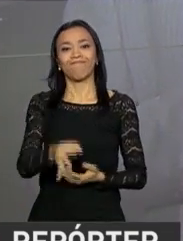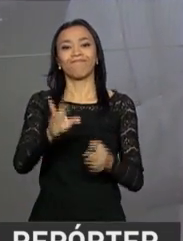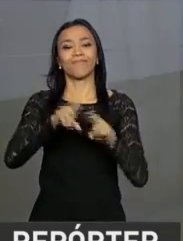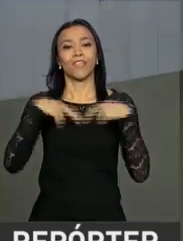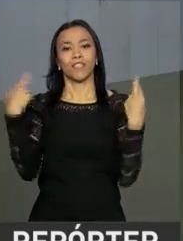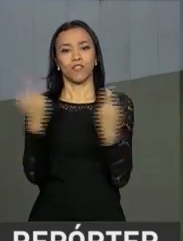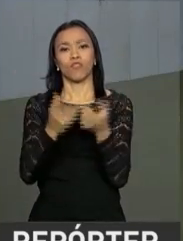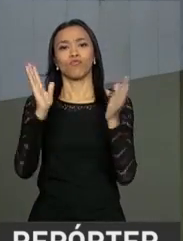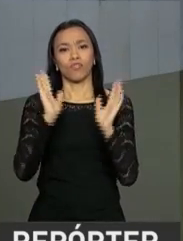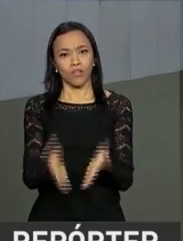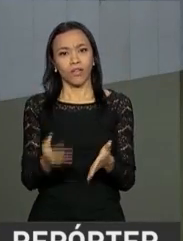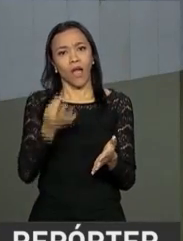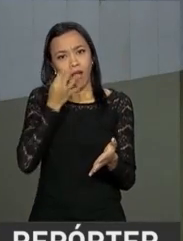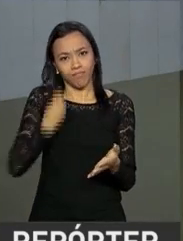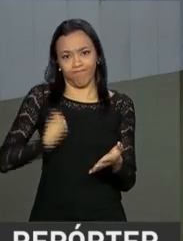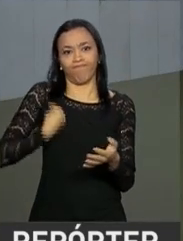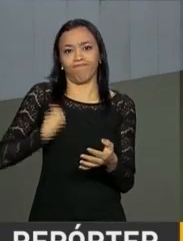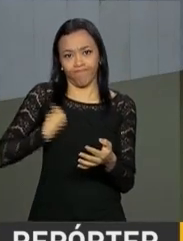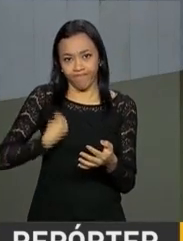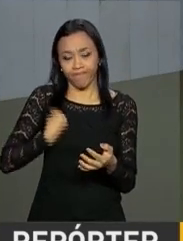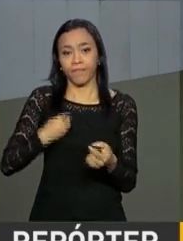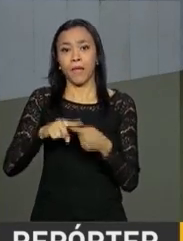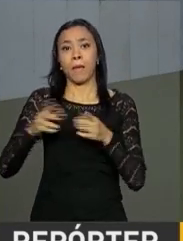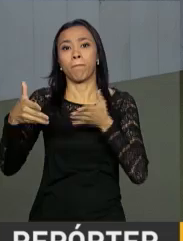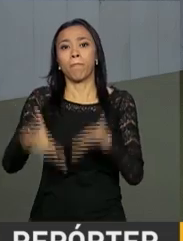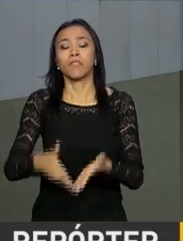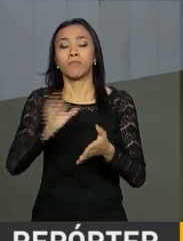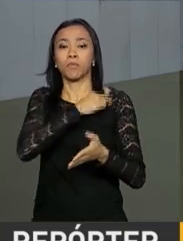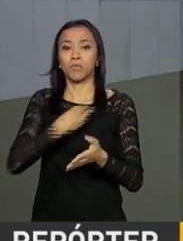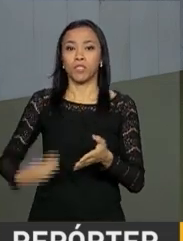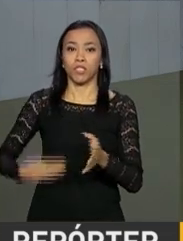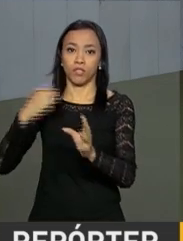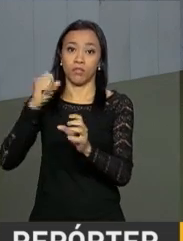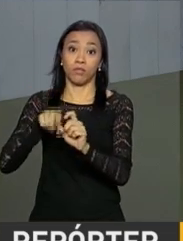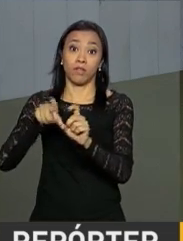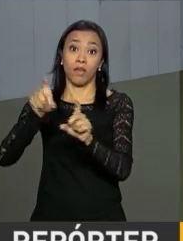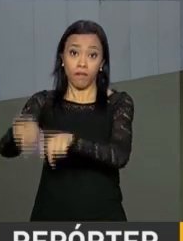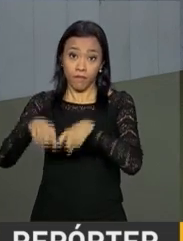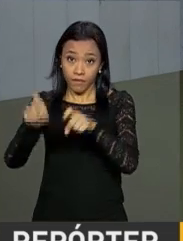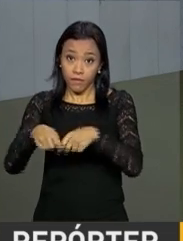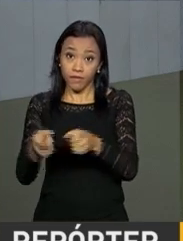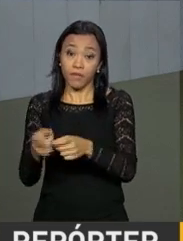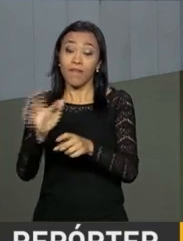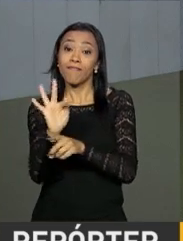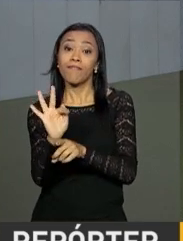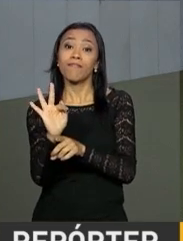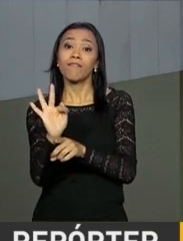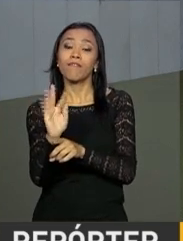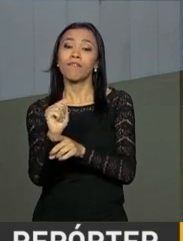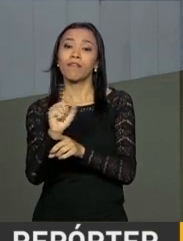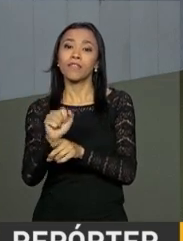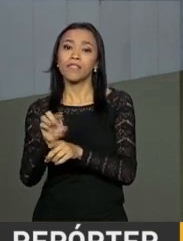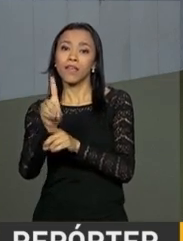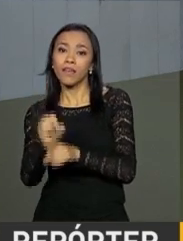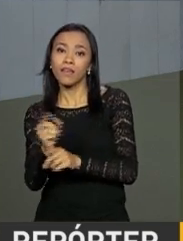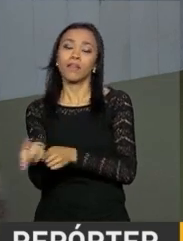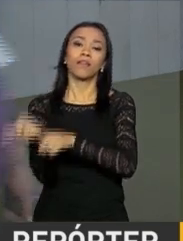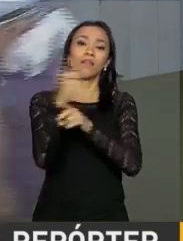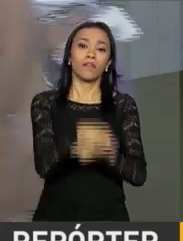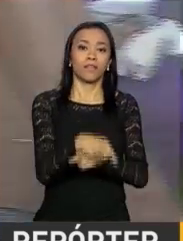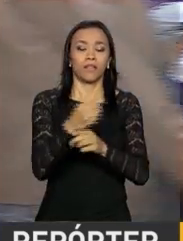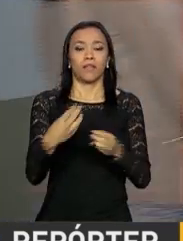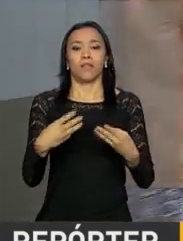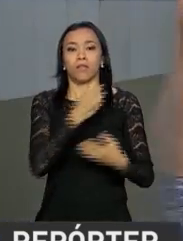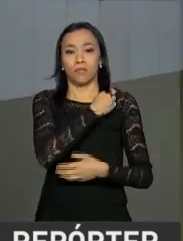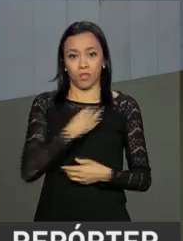está acontecendo agora com a participação aí do ministro da Fazenda, Henrique Meirelles, também do ministro do Planejamento, Diogo Oliveira,